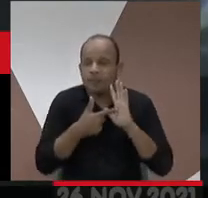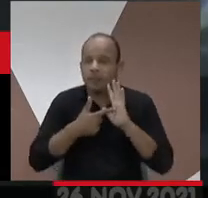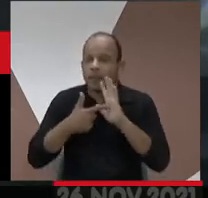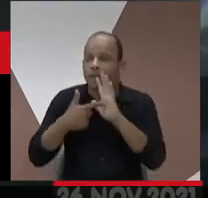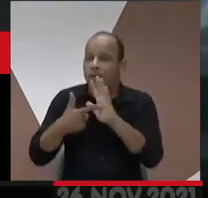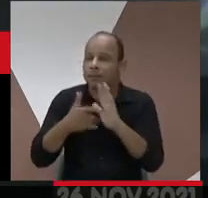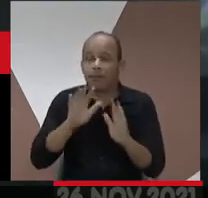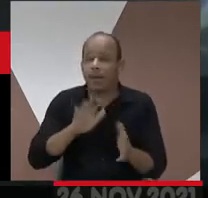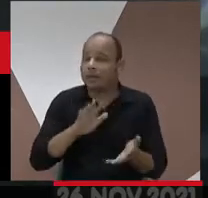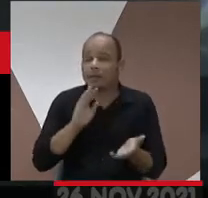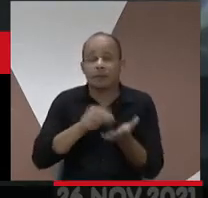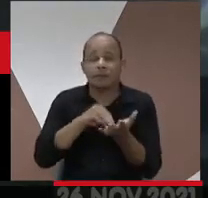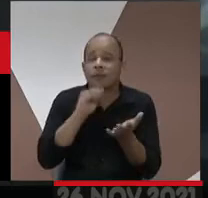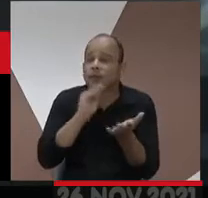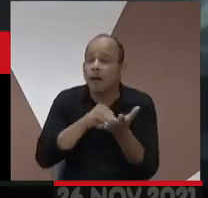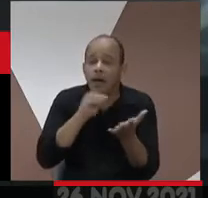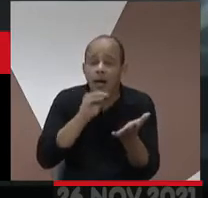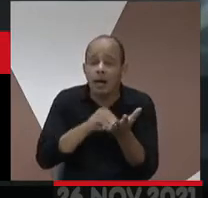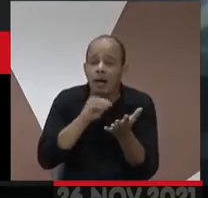as contas,